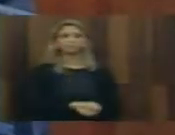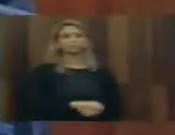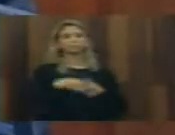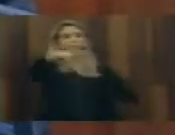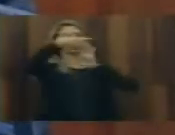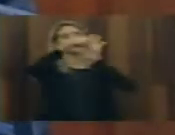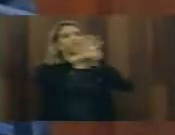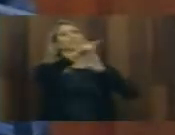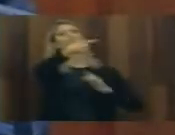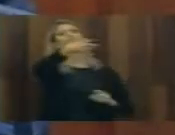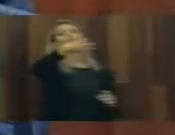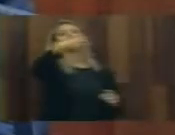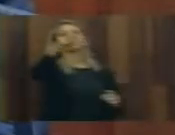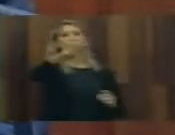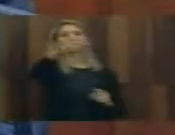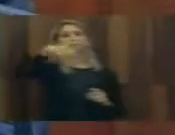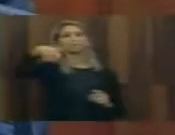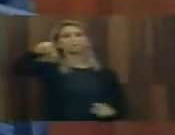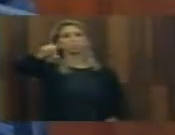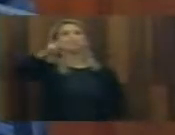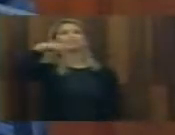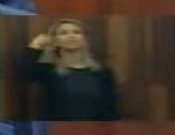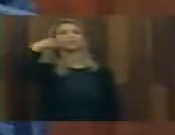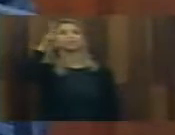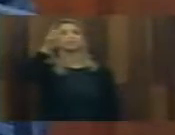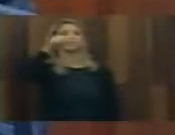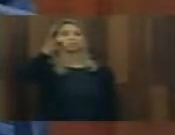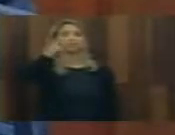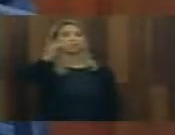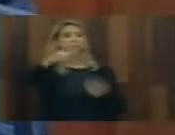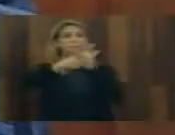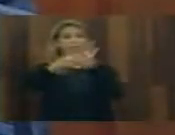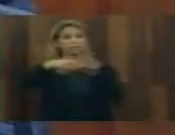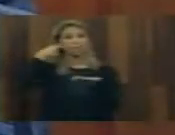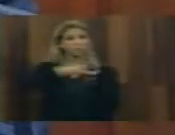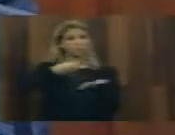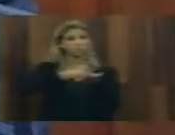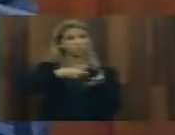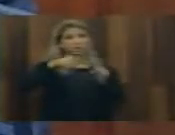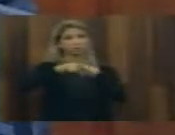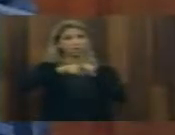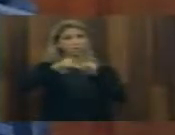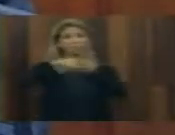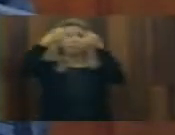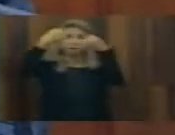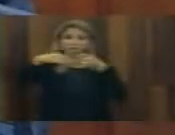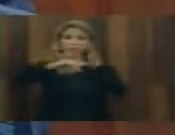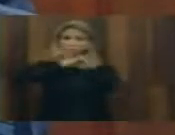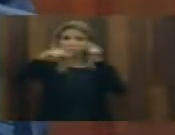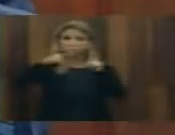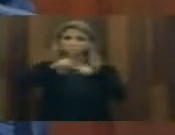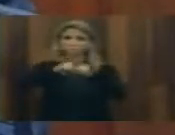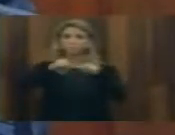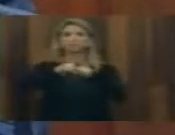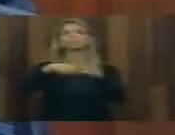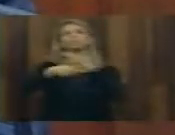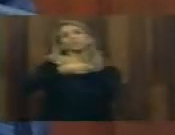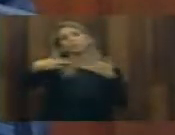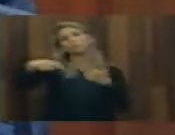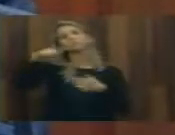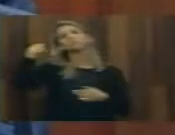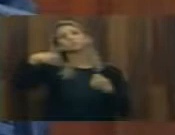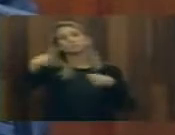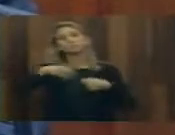Projeto de lei 235/19, promovente Vanderlei Bento, torna obrigatória a exposição de informações sobre os serviços prestados